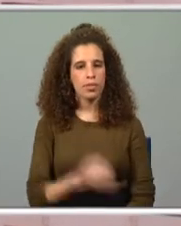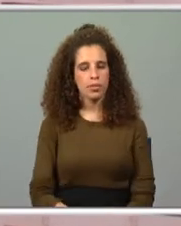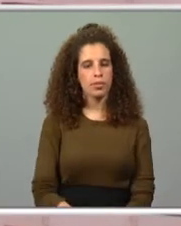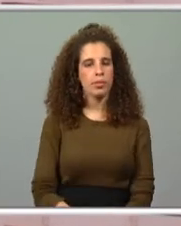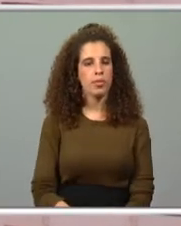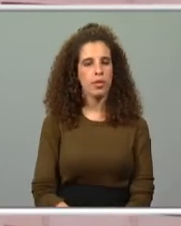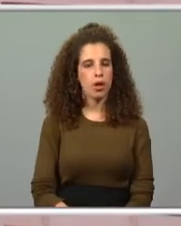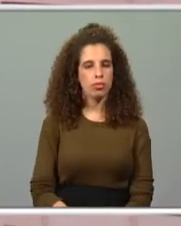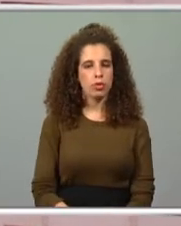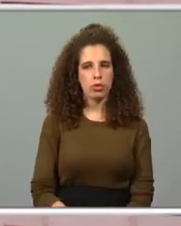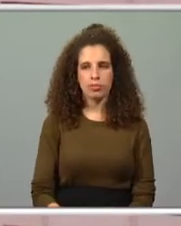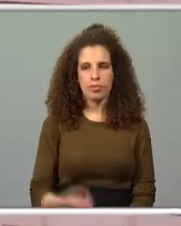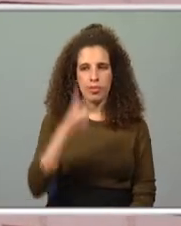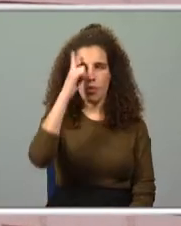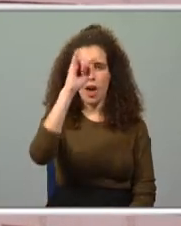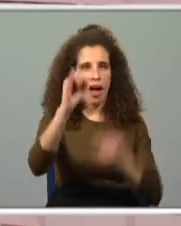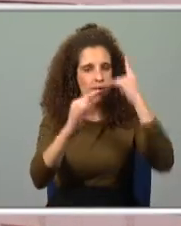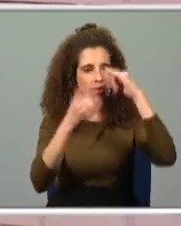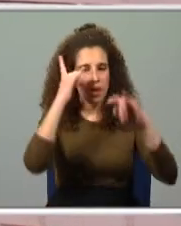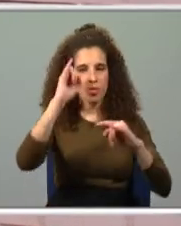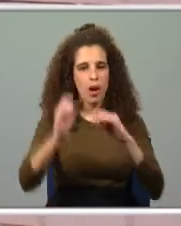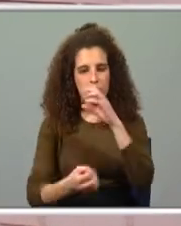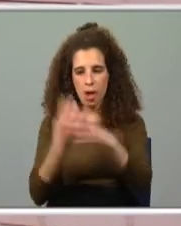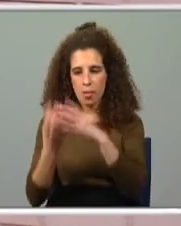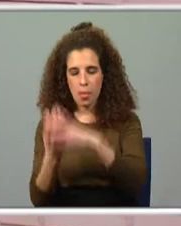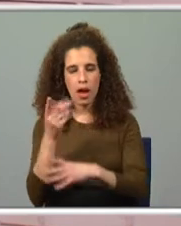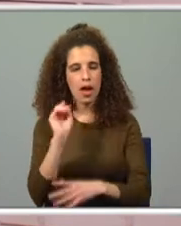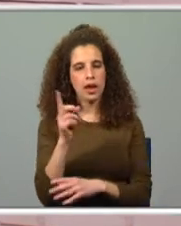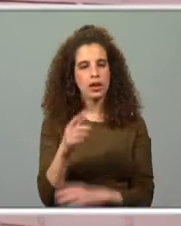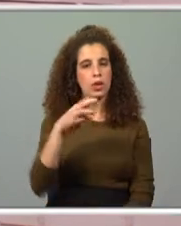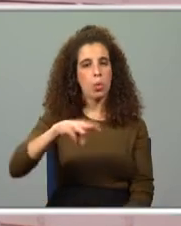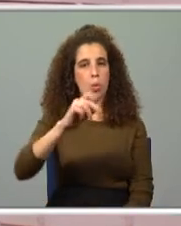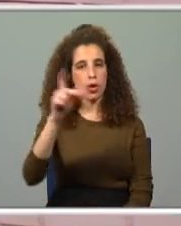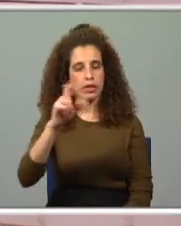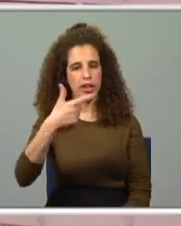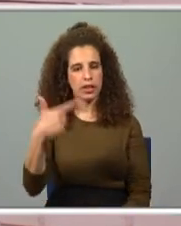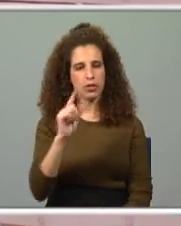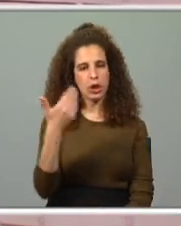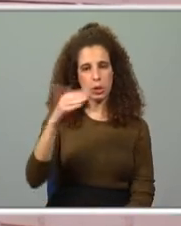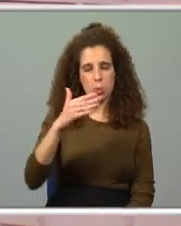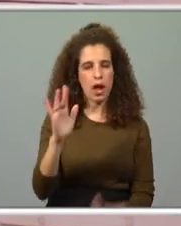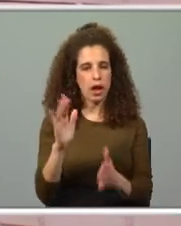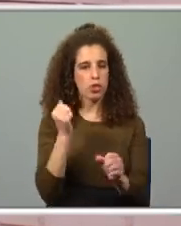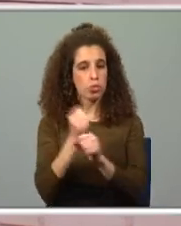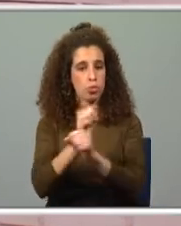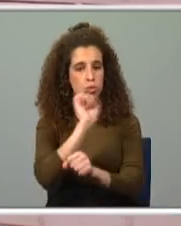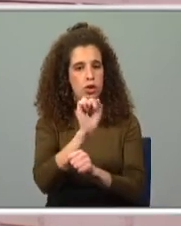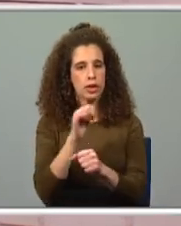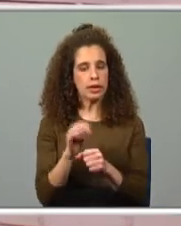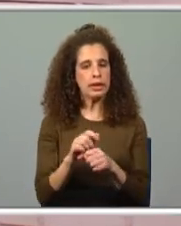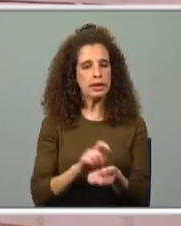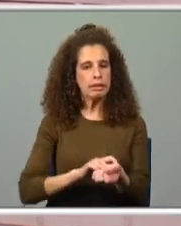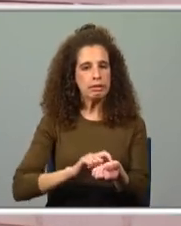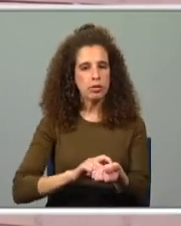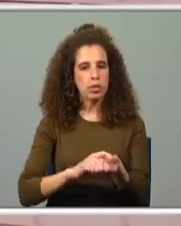uma nascente de ideias novas, e o Mozart, esta foi talvez das primeiras suas obras, que tinha um caráter, uma